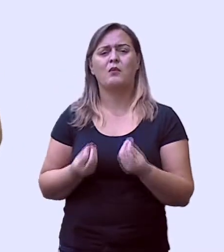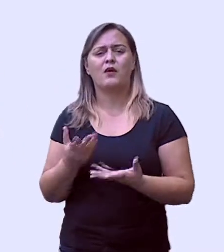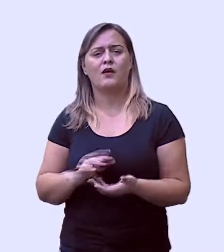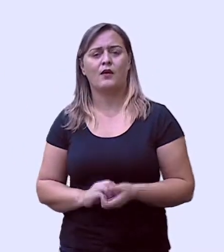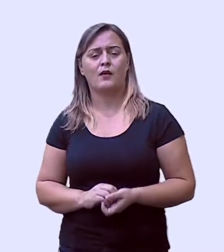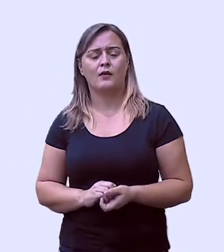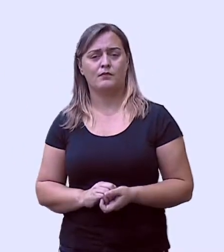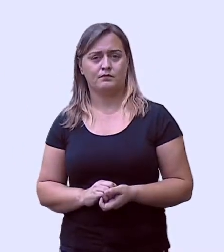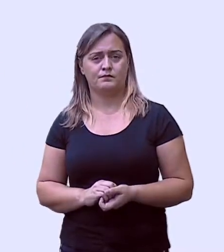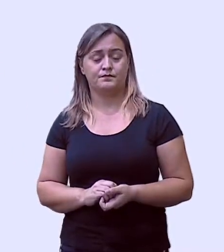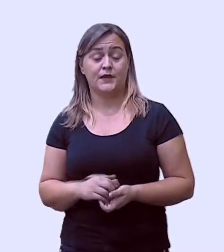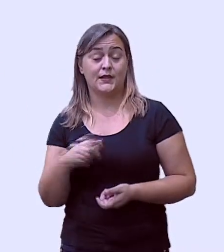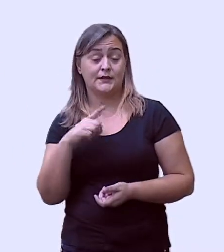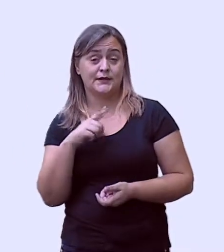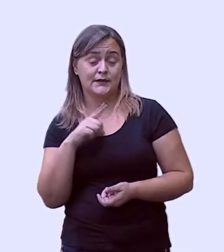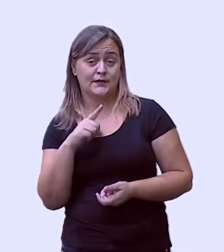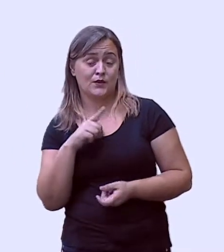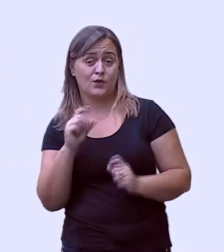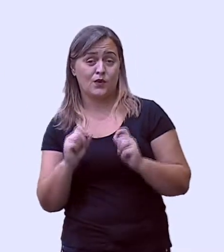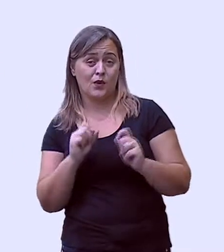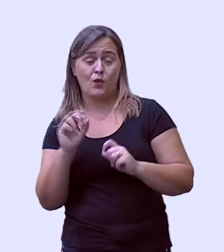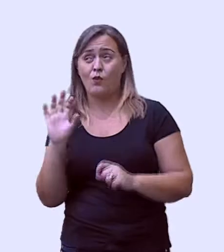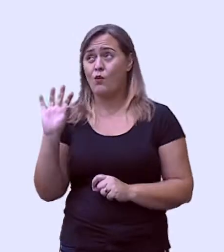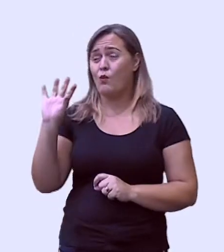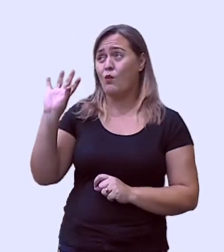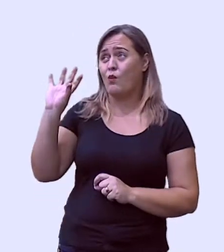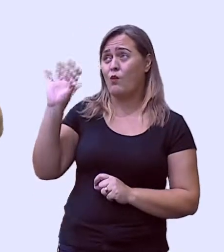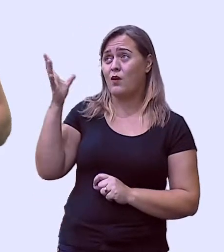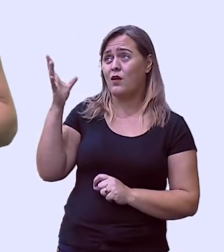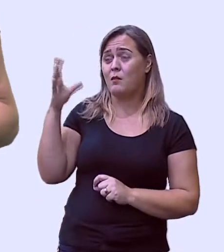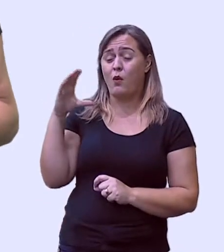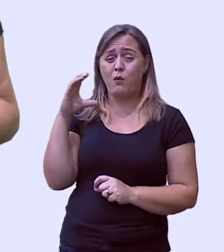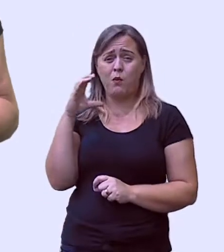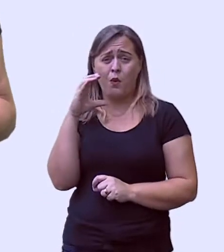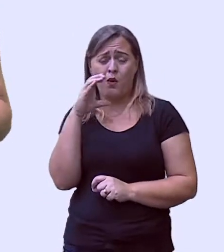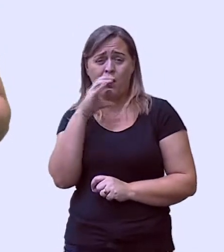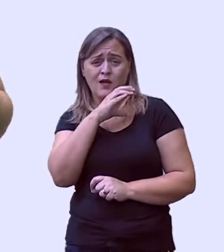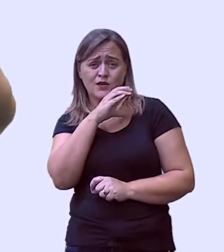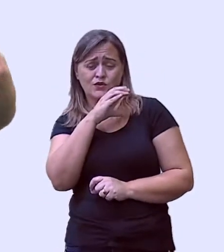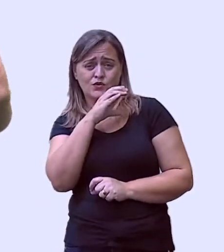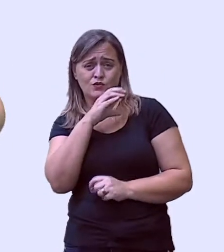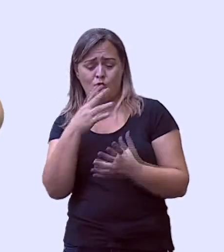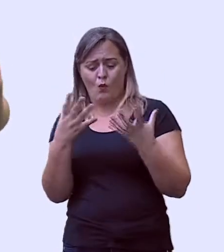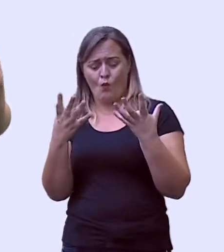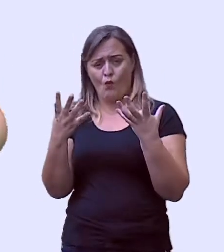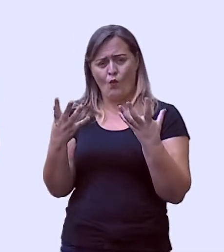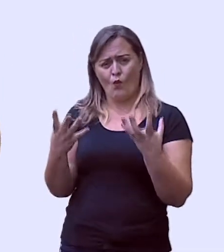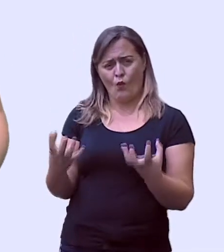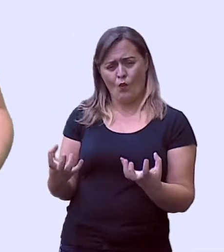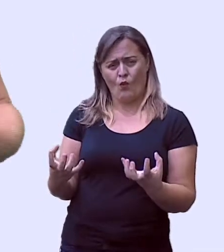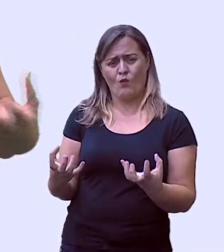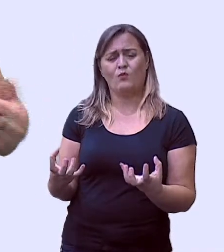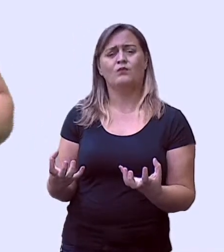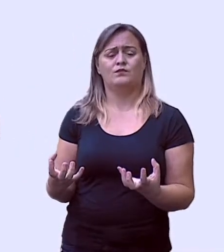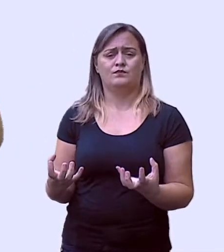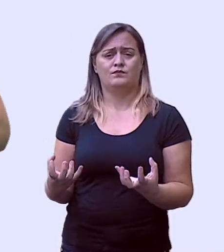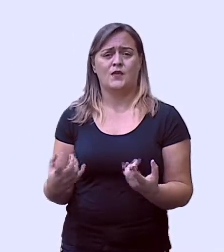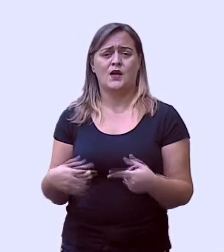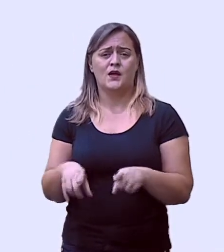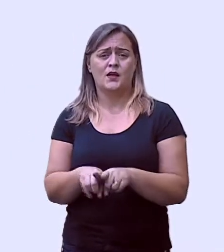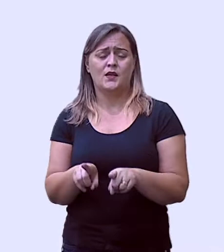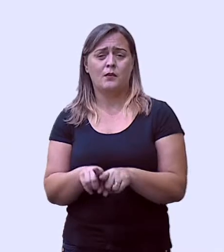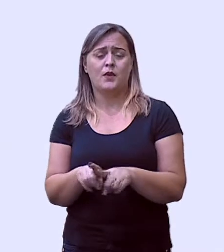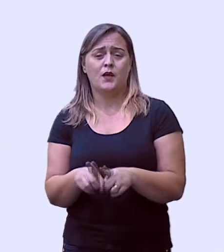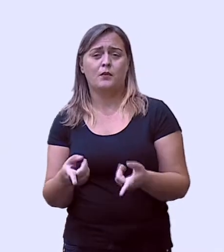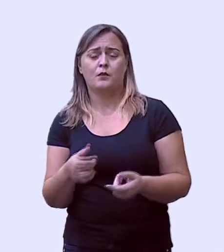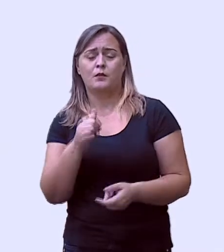ter aí um clima tropical sazonal, com características de inverno seco e verões